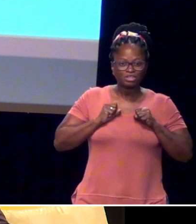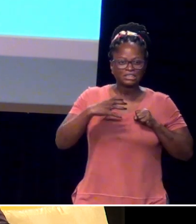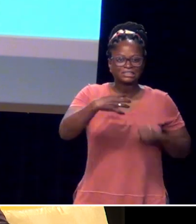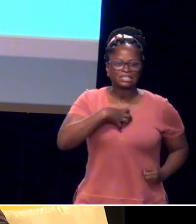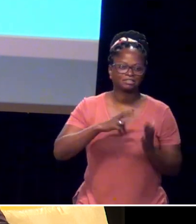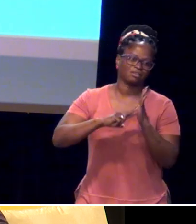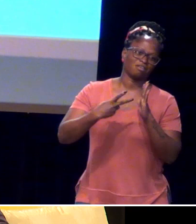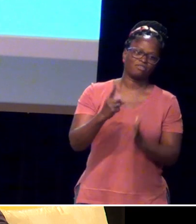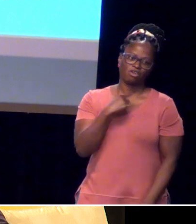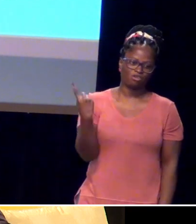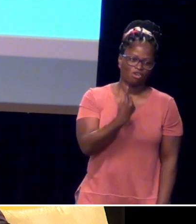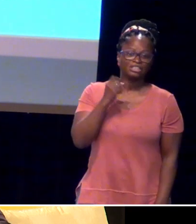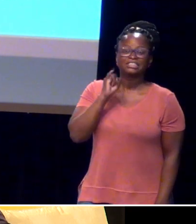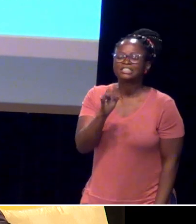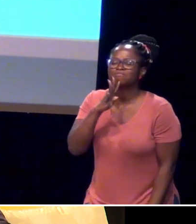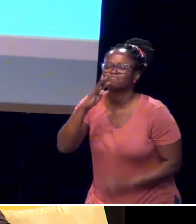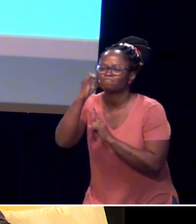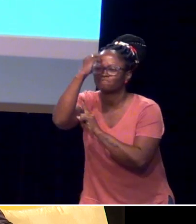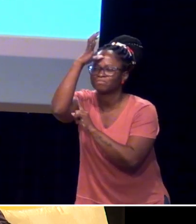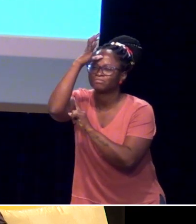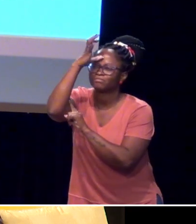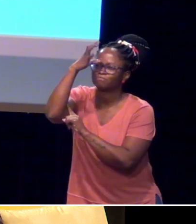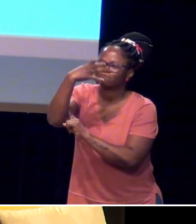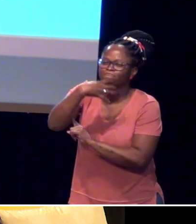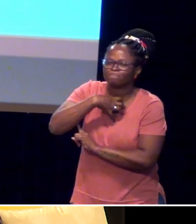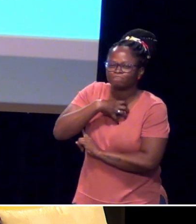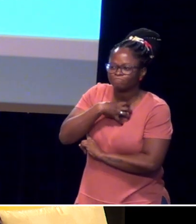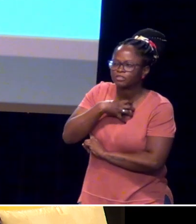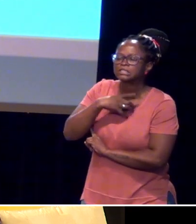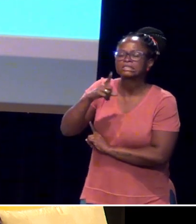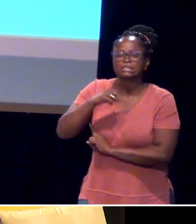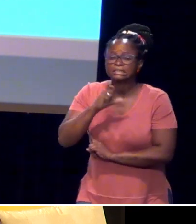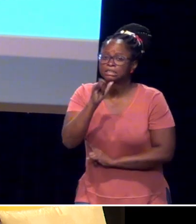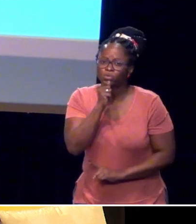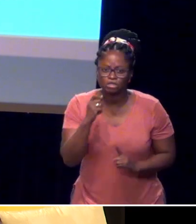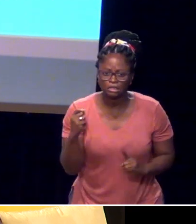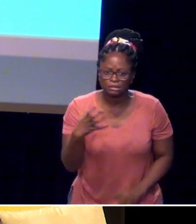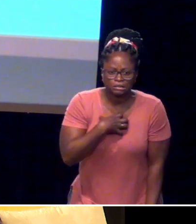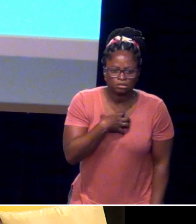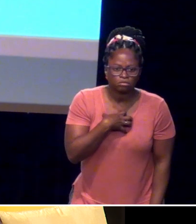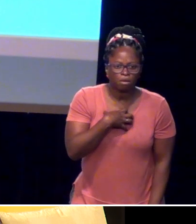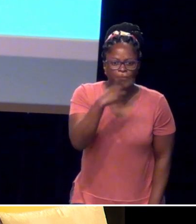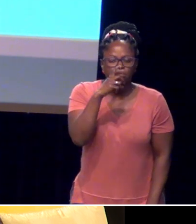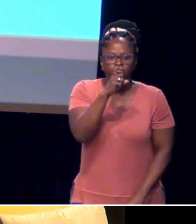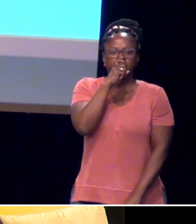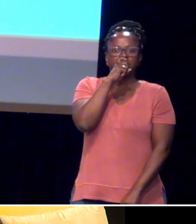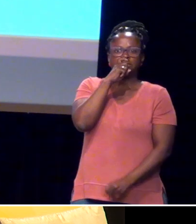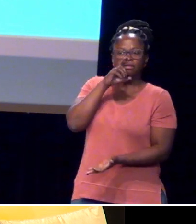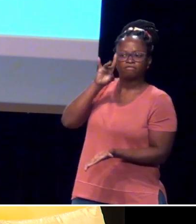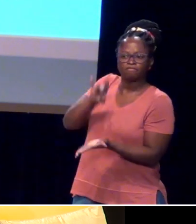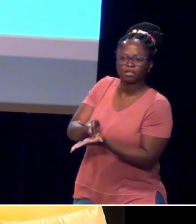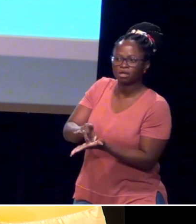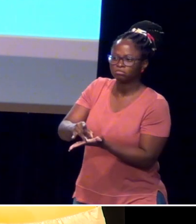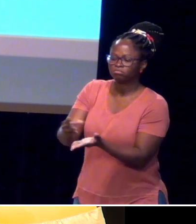somos humanos. E se esses conhecimentos não fazem esse sentido para mim, eles ficam como uma verdade